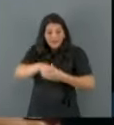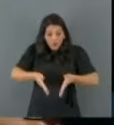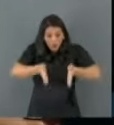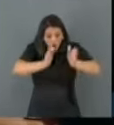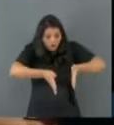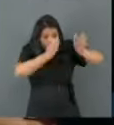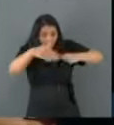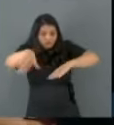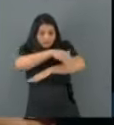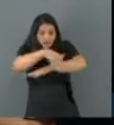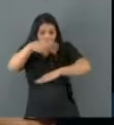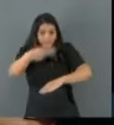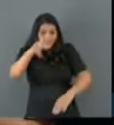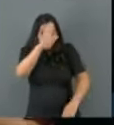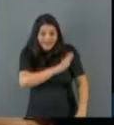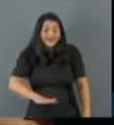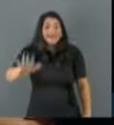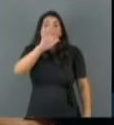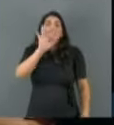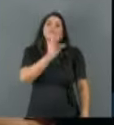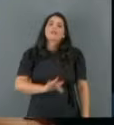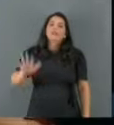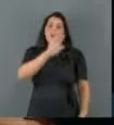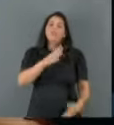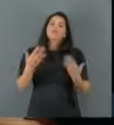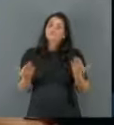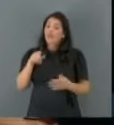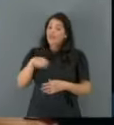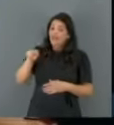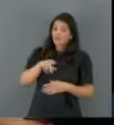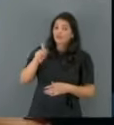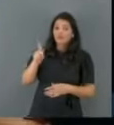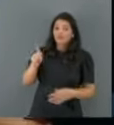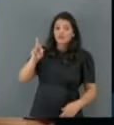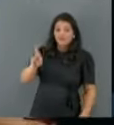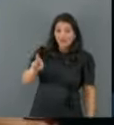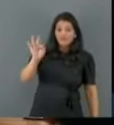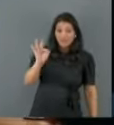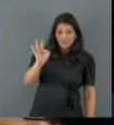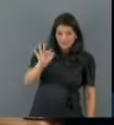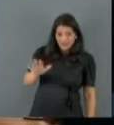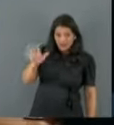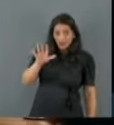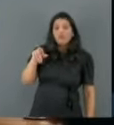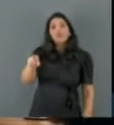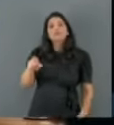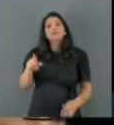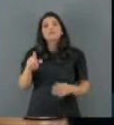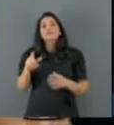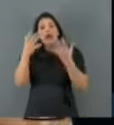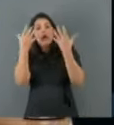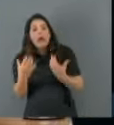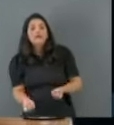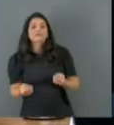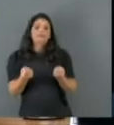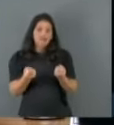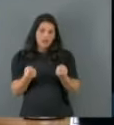Bom, então, a Polícia Rodoviária Federal estendeu, me falo na presença aqui do nosso